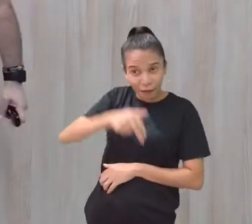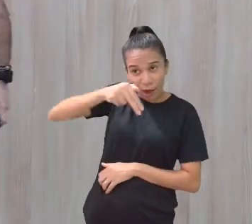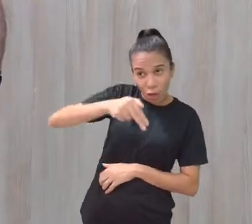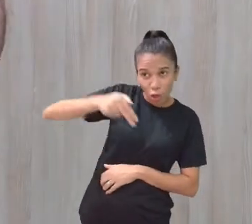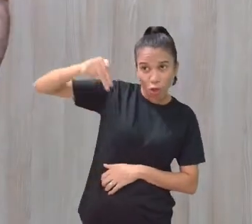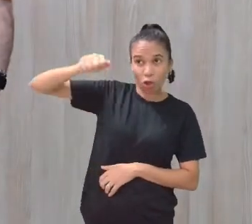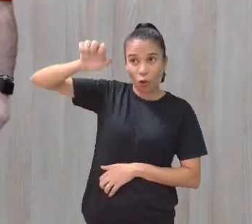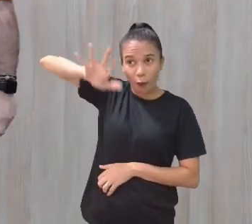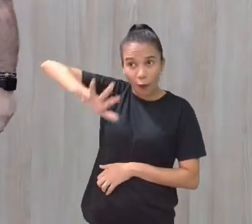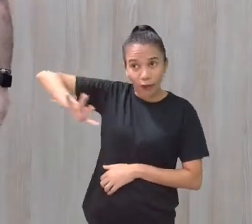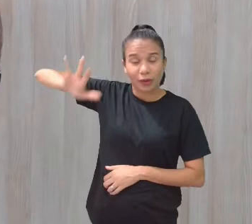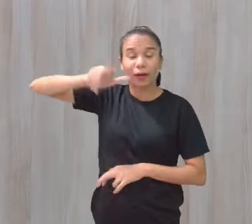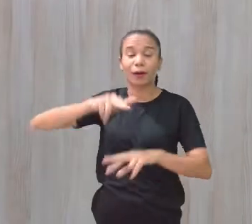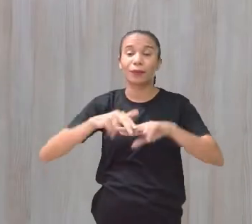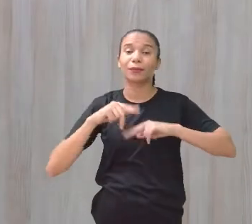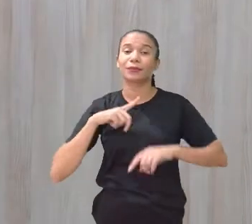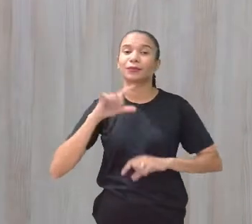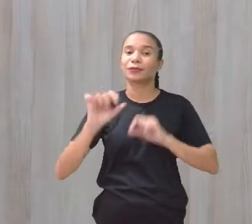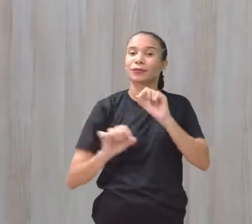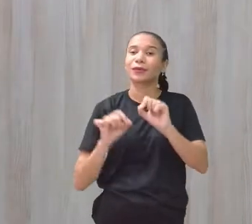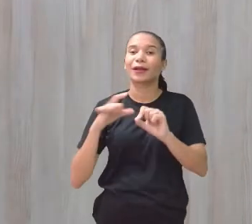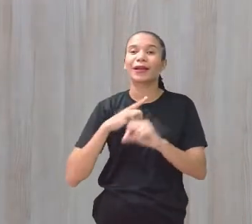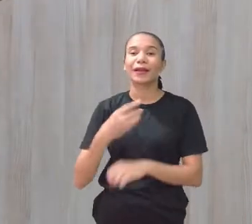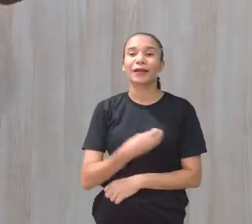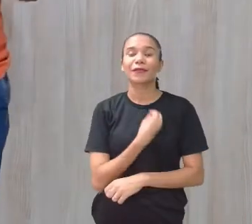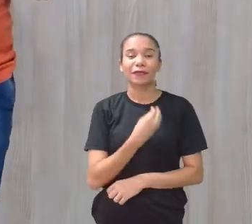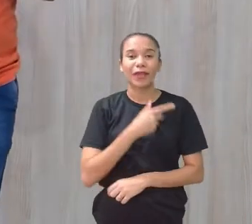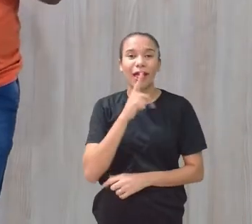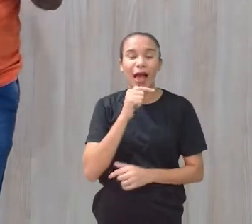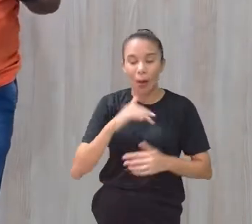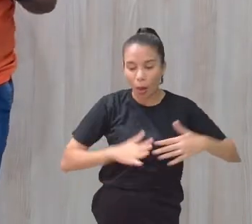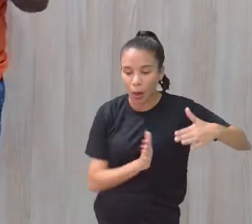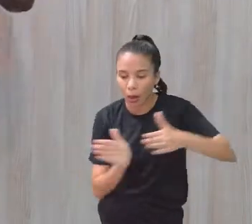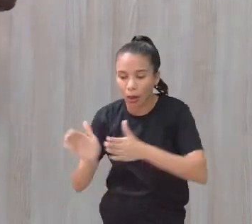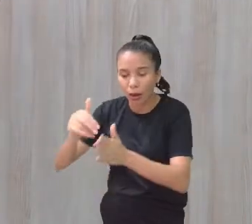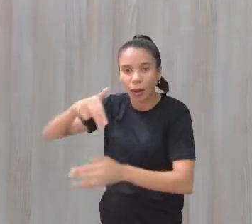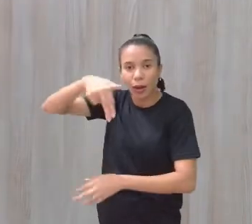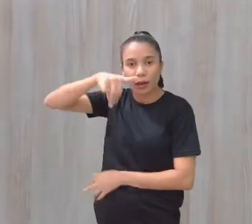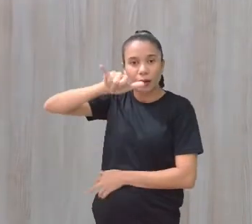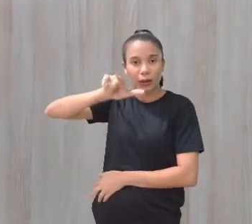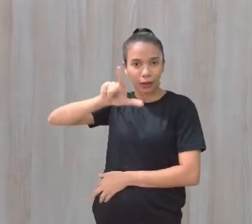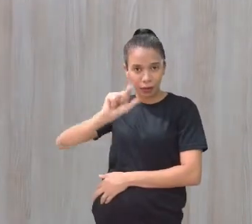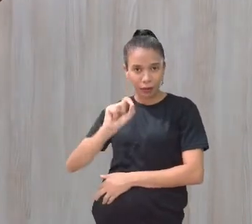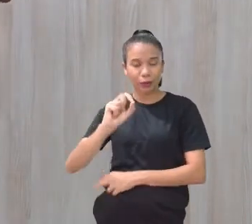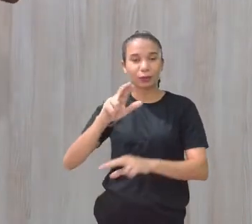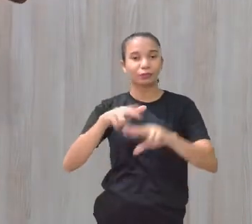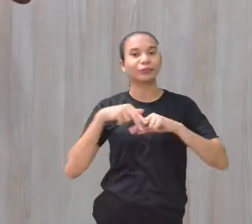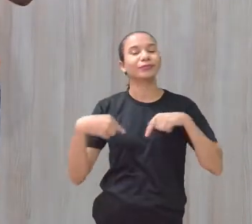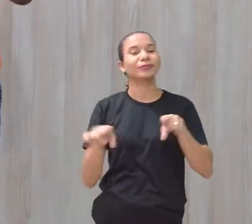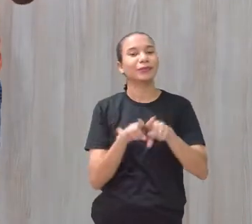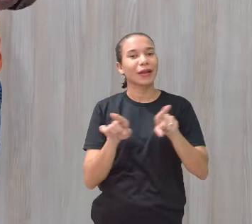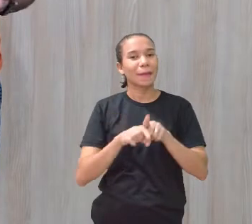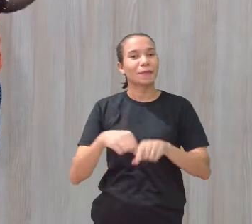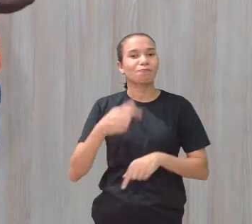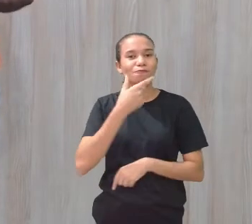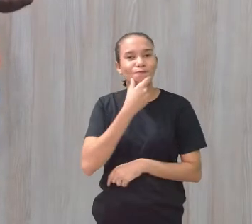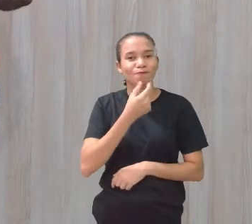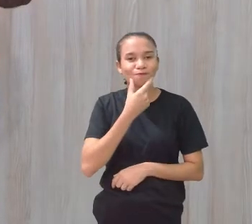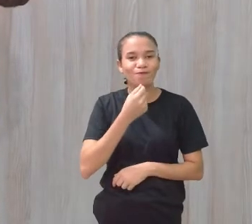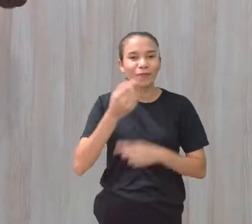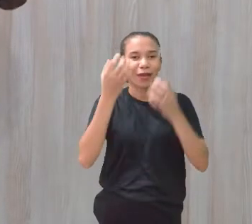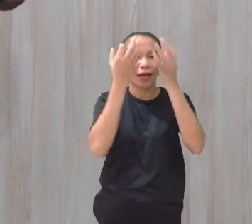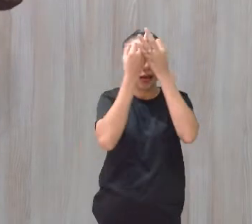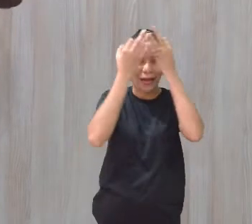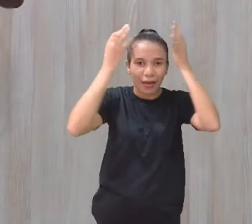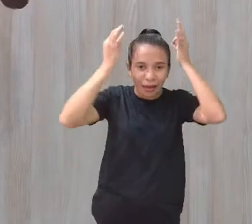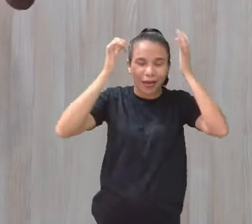Então, ele é cortado ali pelo rio Nilo. Inclusive, o historiador grego, né, o